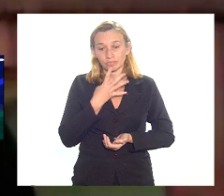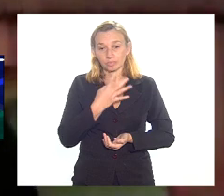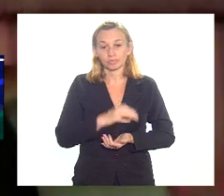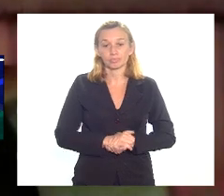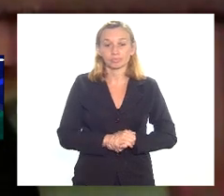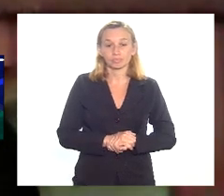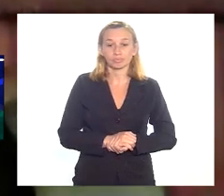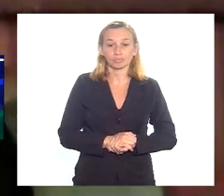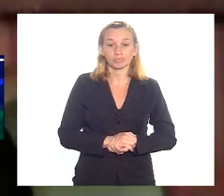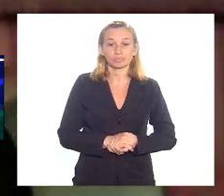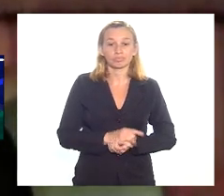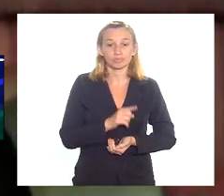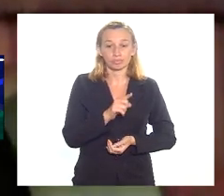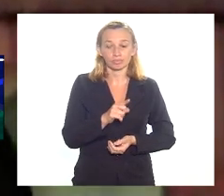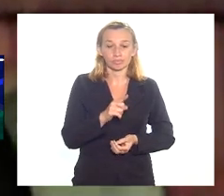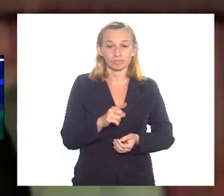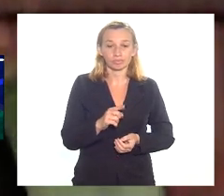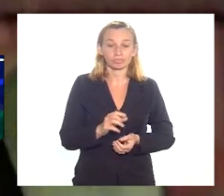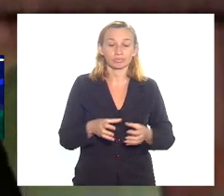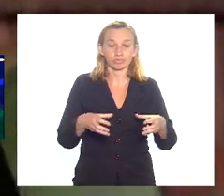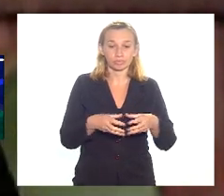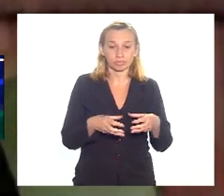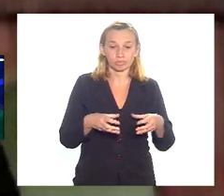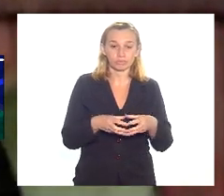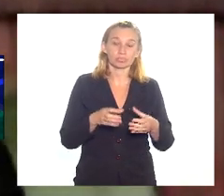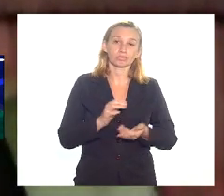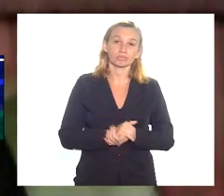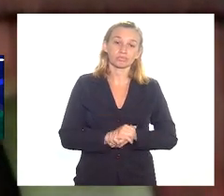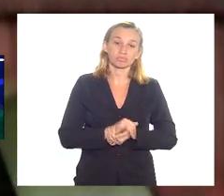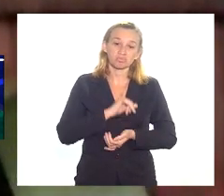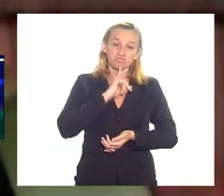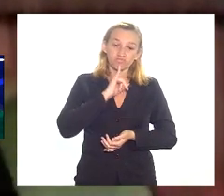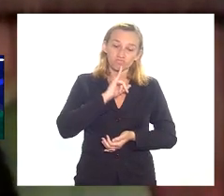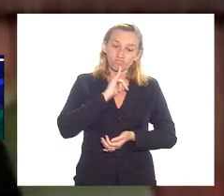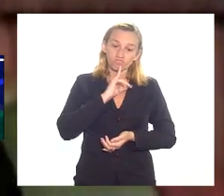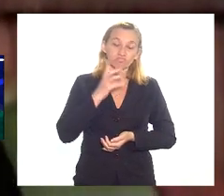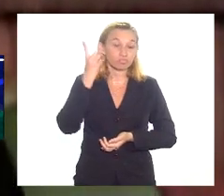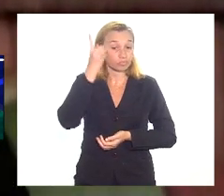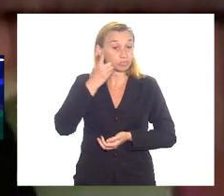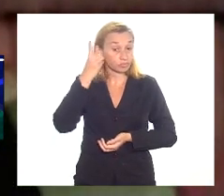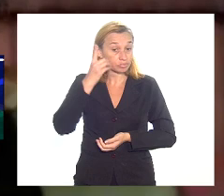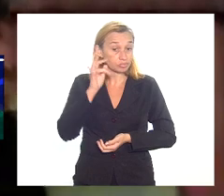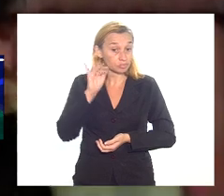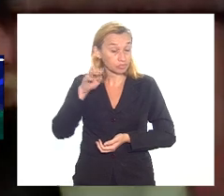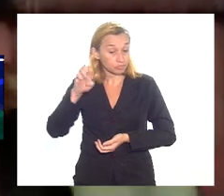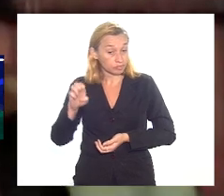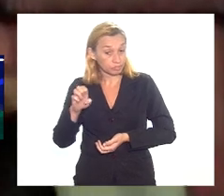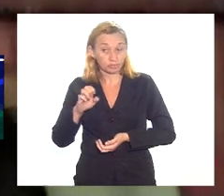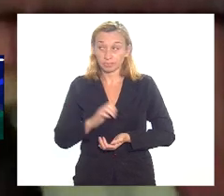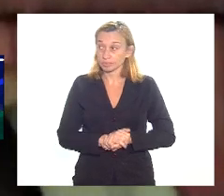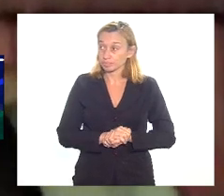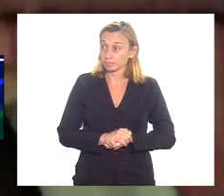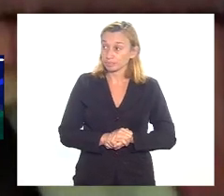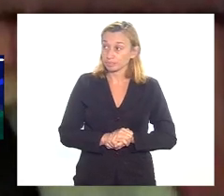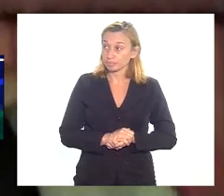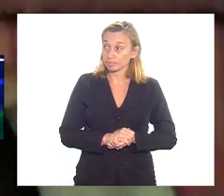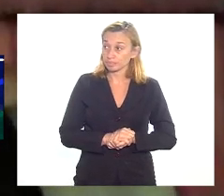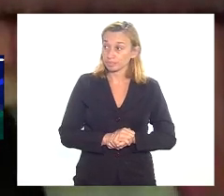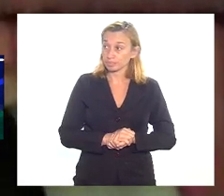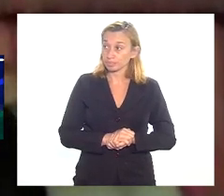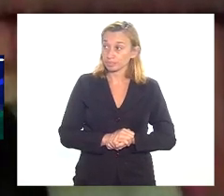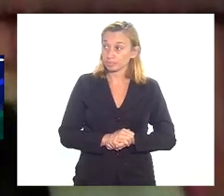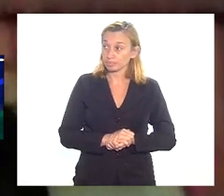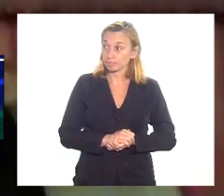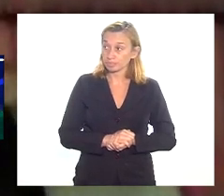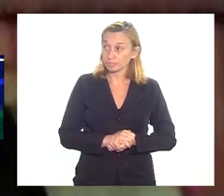reconhecimento dessa categoria, que ainda, infelizmente, deputado Felipe Peixoto, vejo aqui no